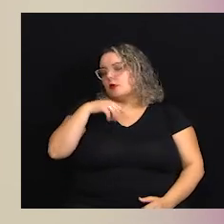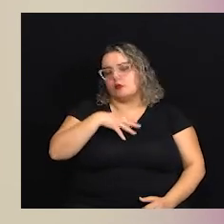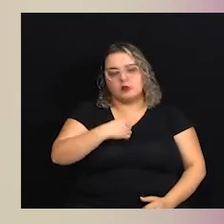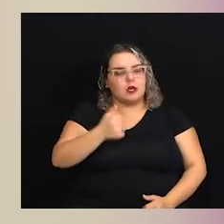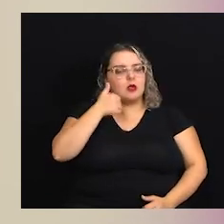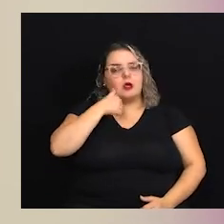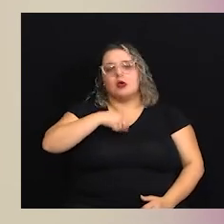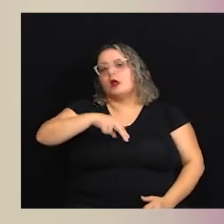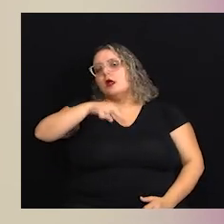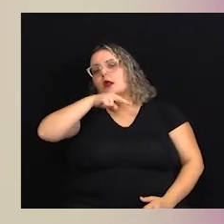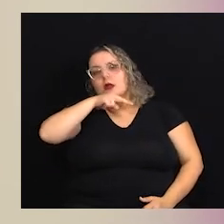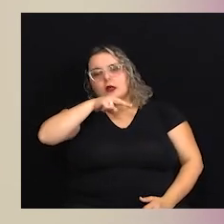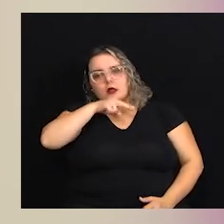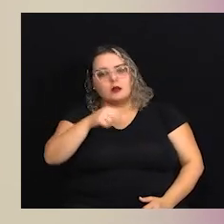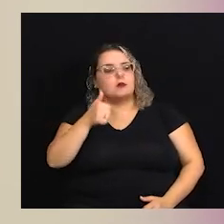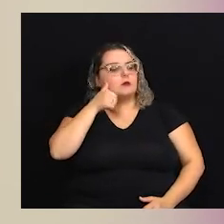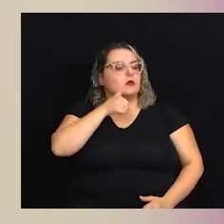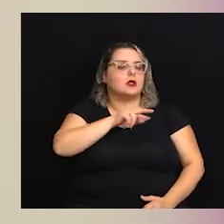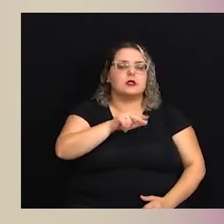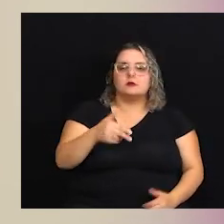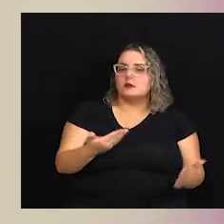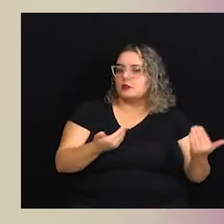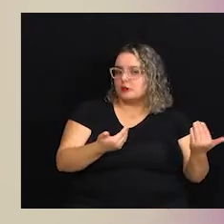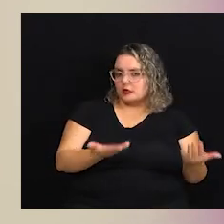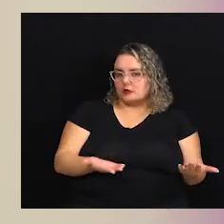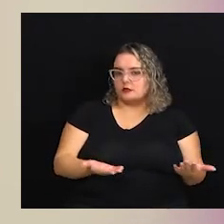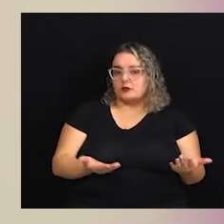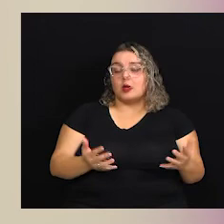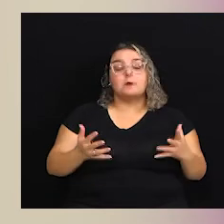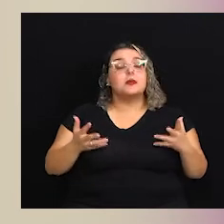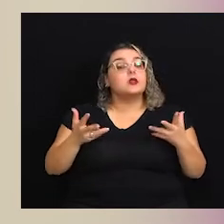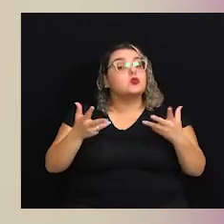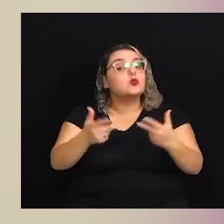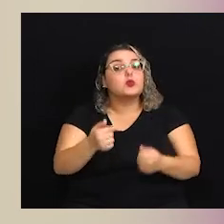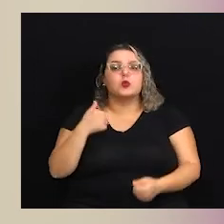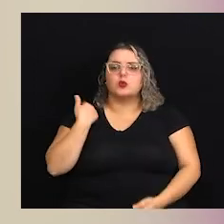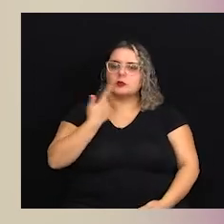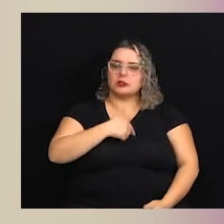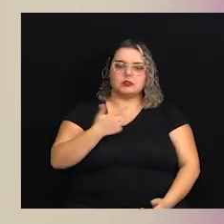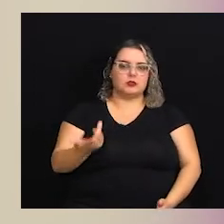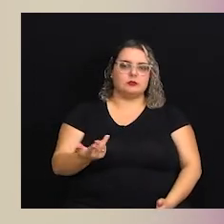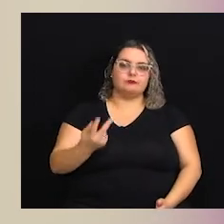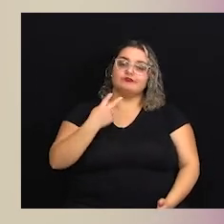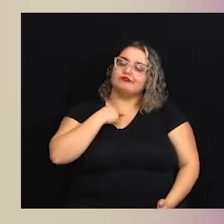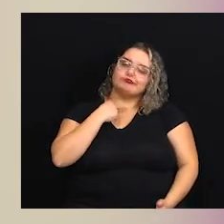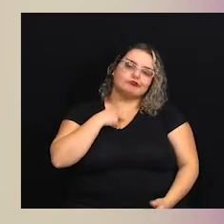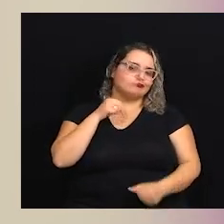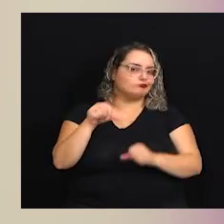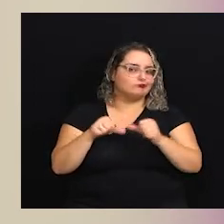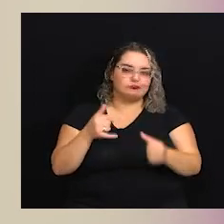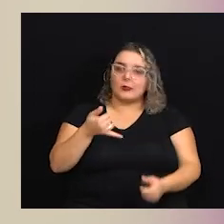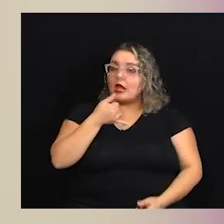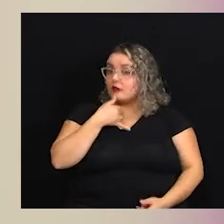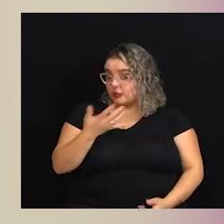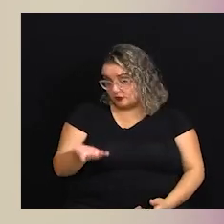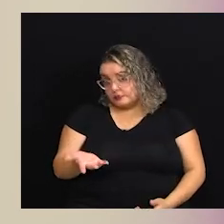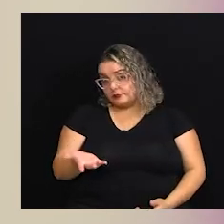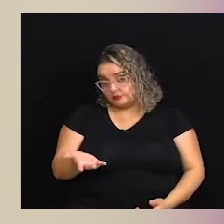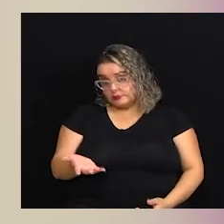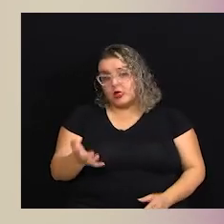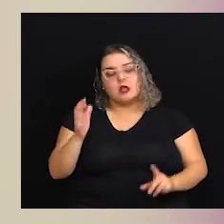acontecer para as suas filhas, para as suas netas, para as irmãs mais jovens. Então, é um processo para todas nós. Isso nós não podemos